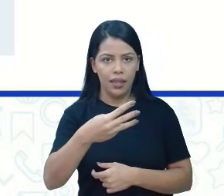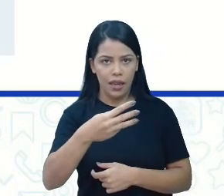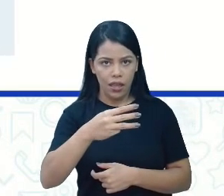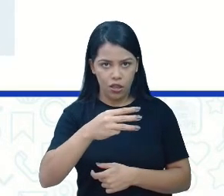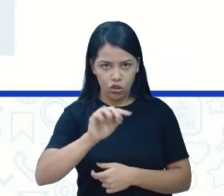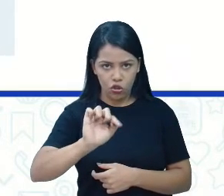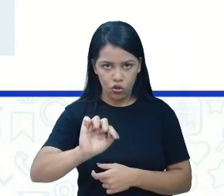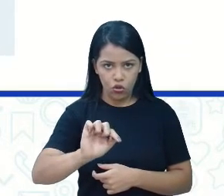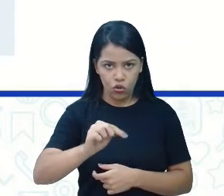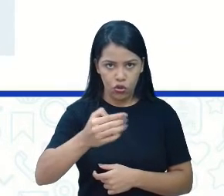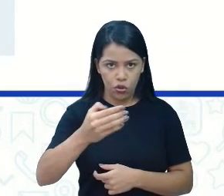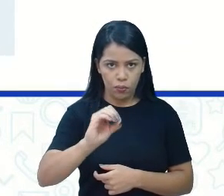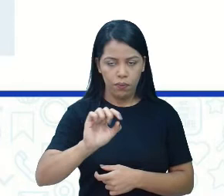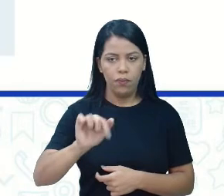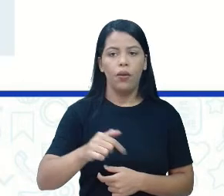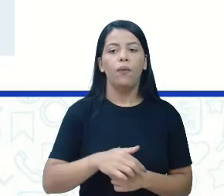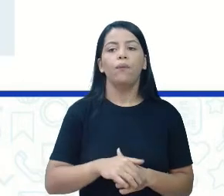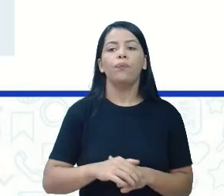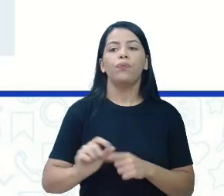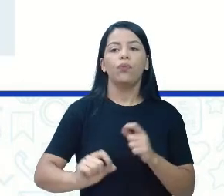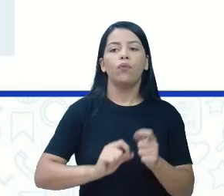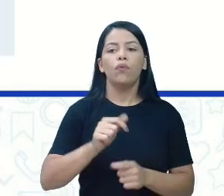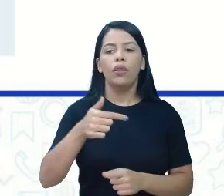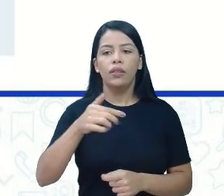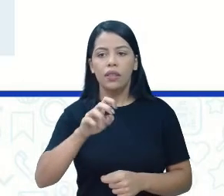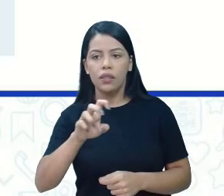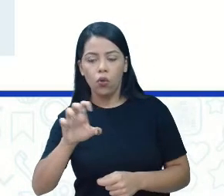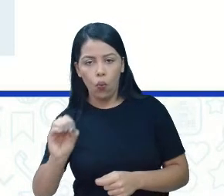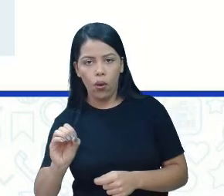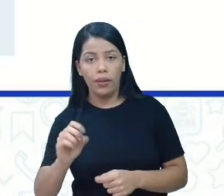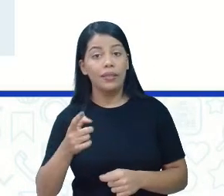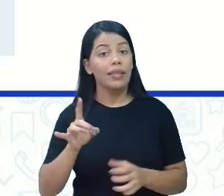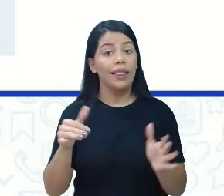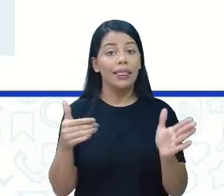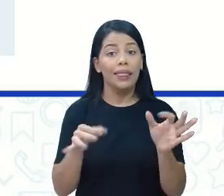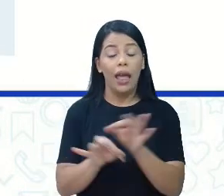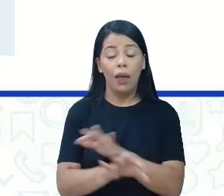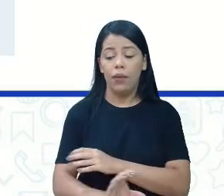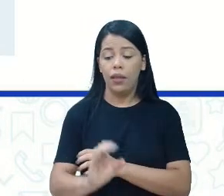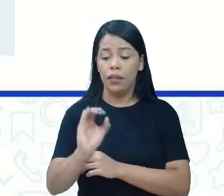703.580, então termina em 0, divide para 10. E depois o